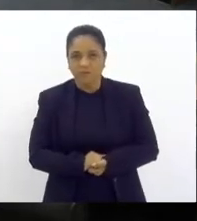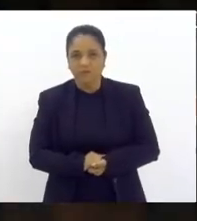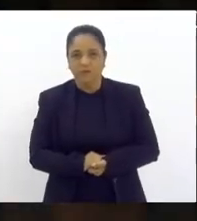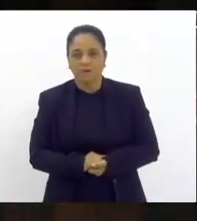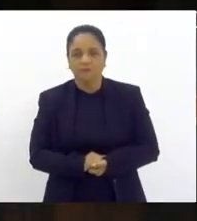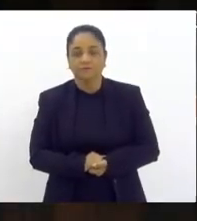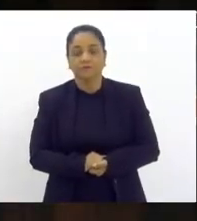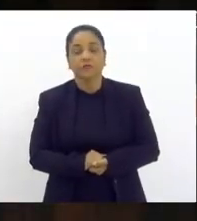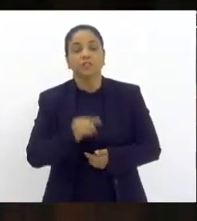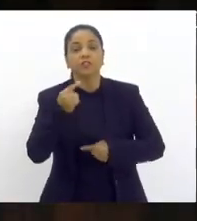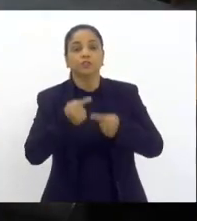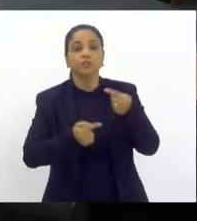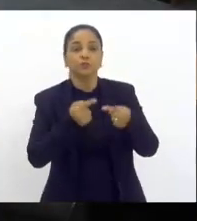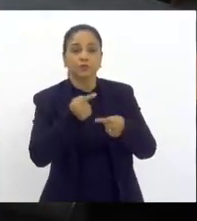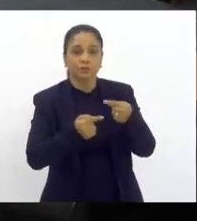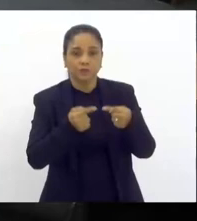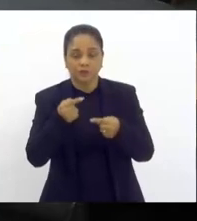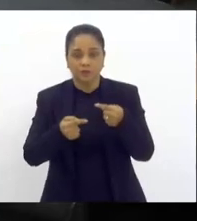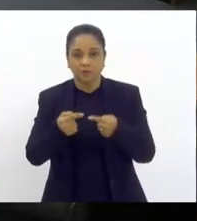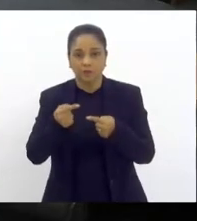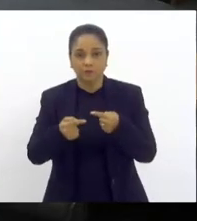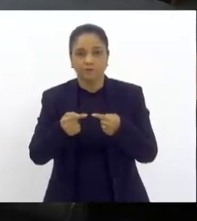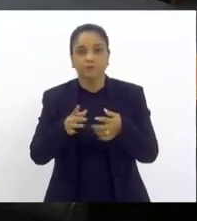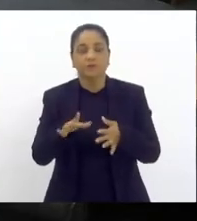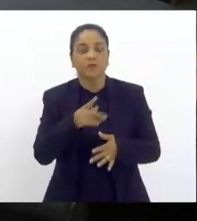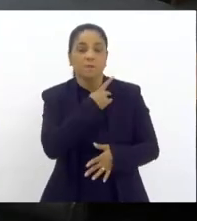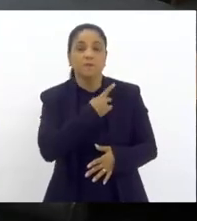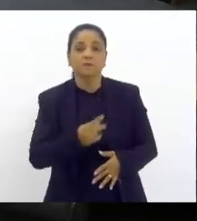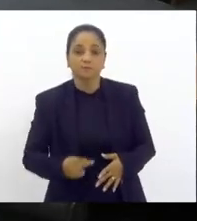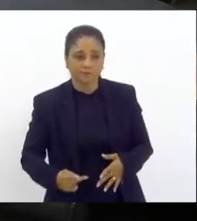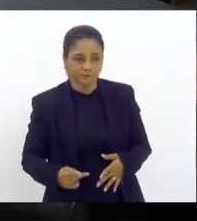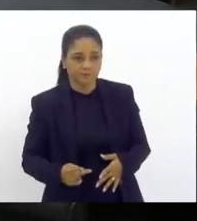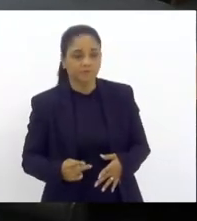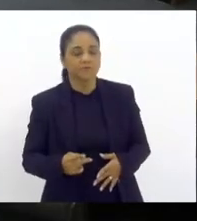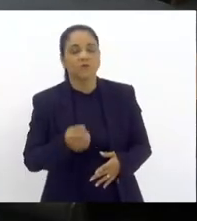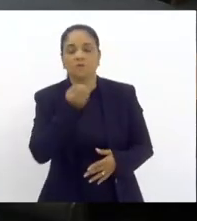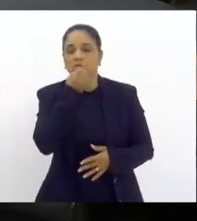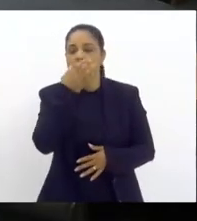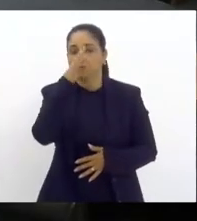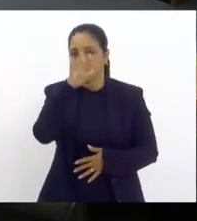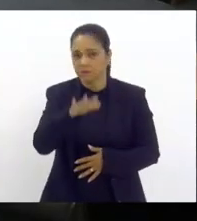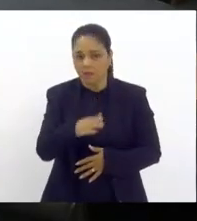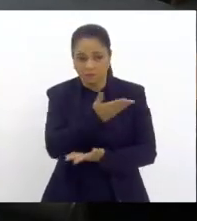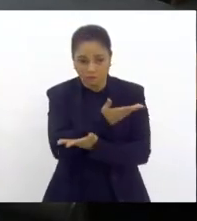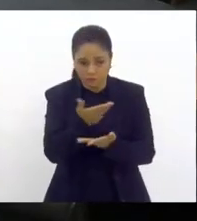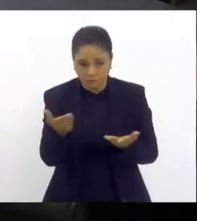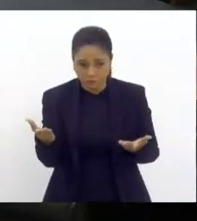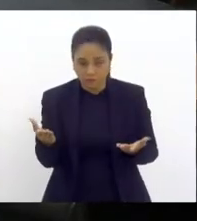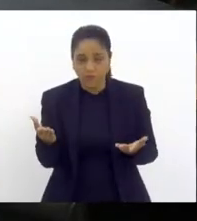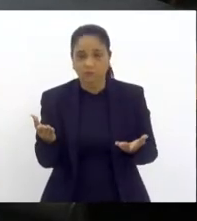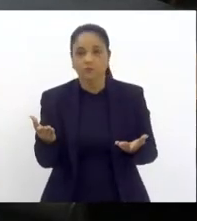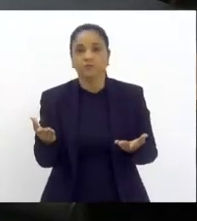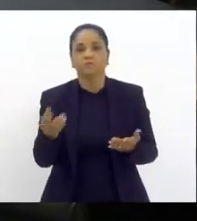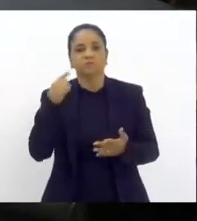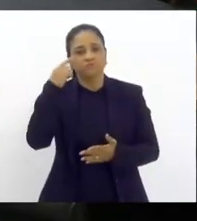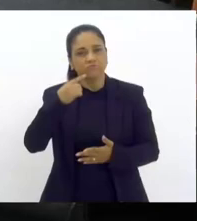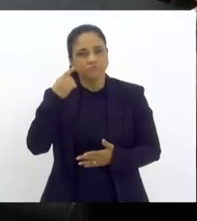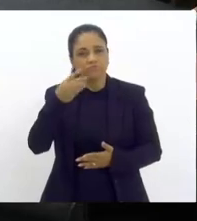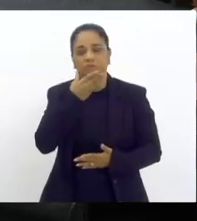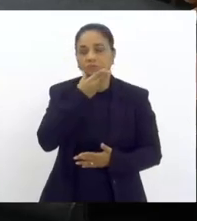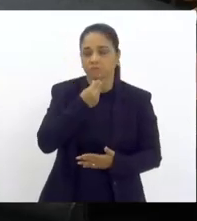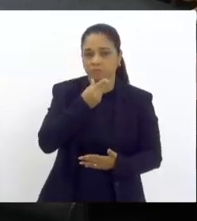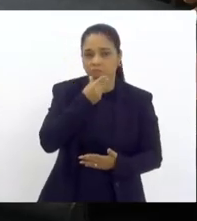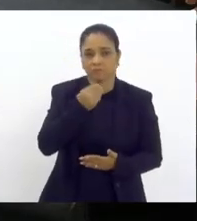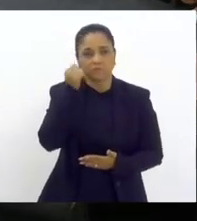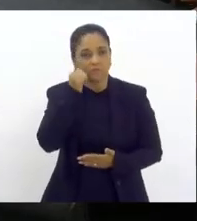Ainda em discussão. Senhora presidente, boa tarde a todos. Boa tarde, nobres deputados, deputadas que